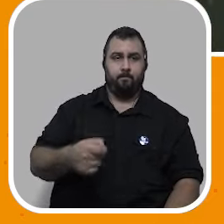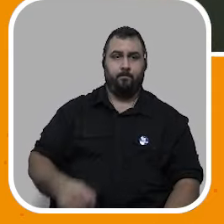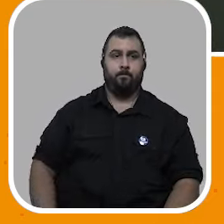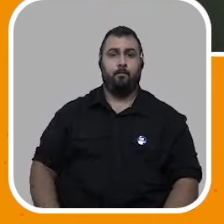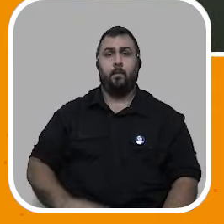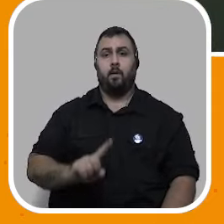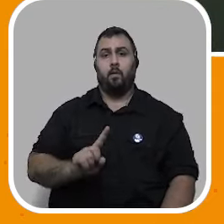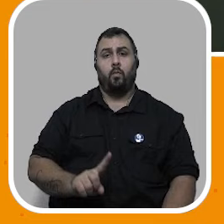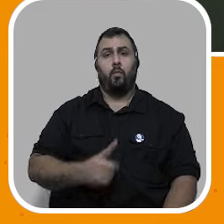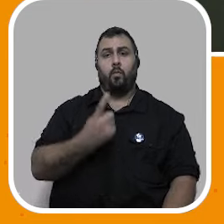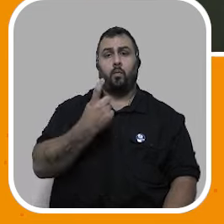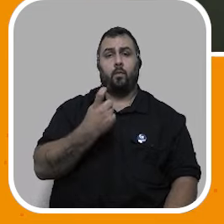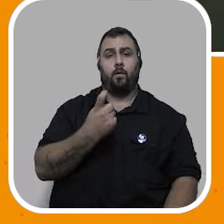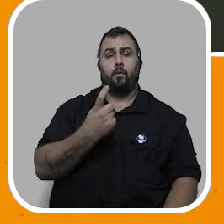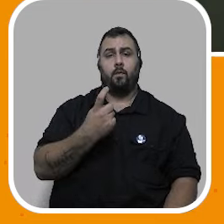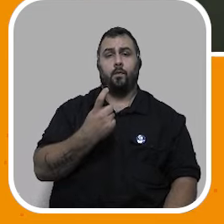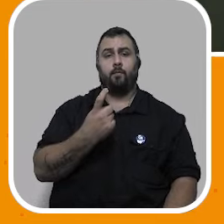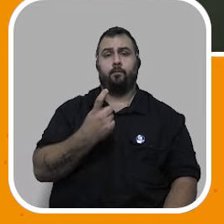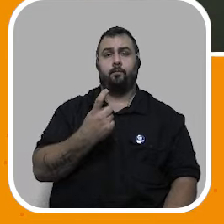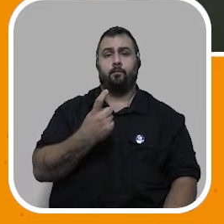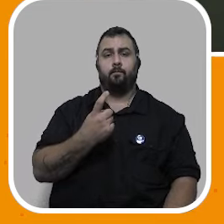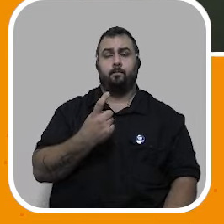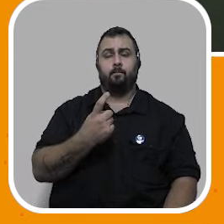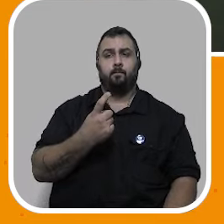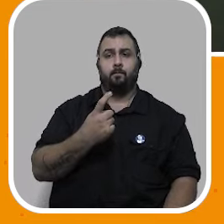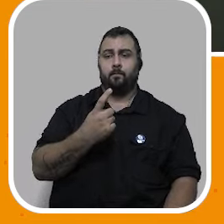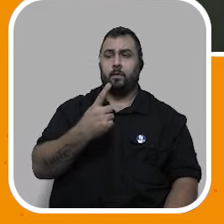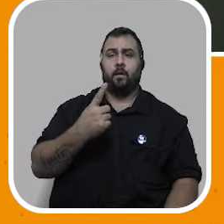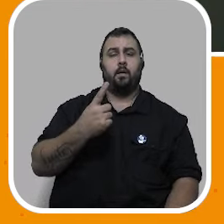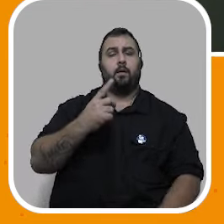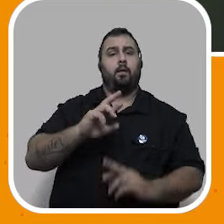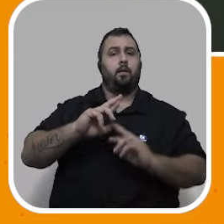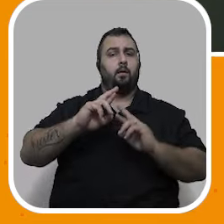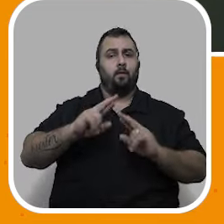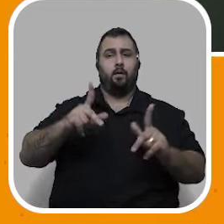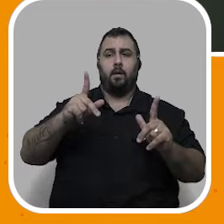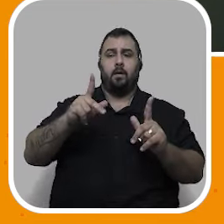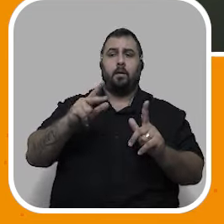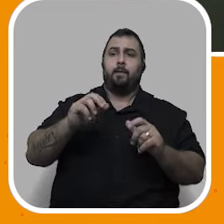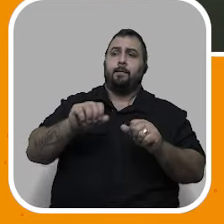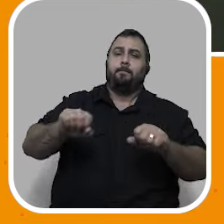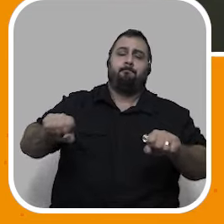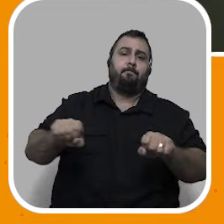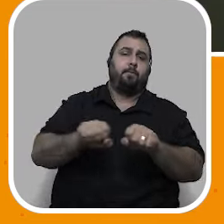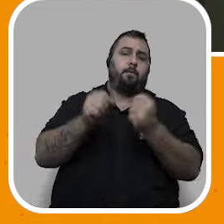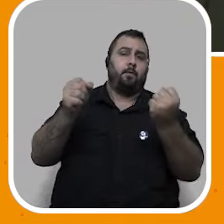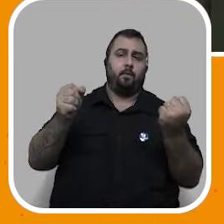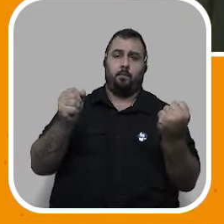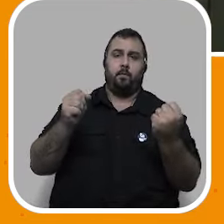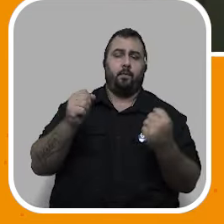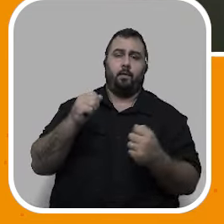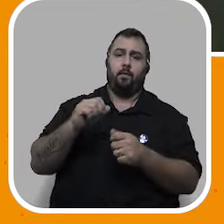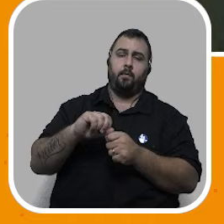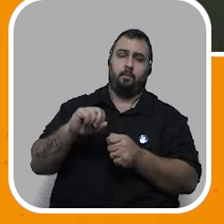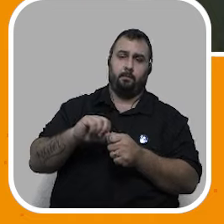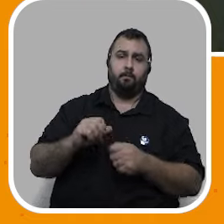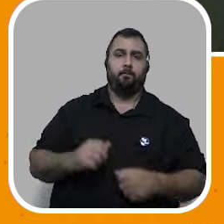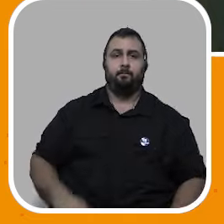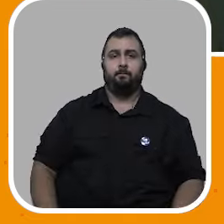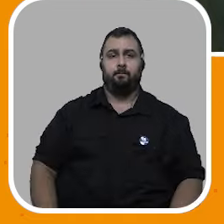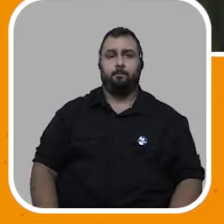extremamente eh inusitado e impossível de se fazer por quê